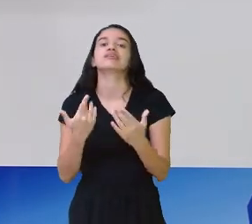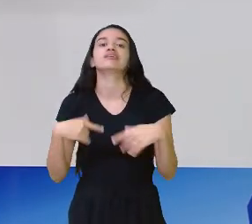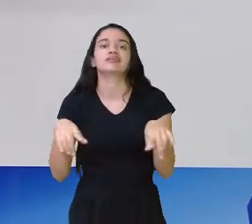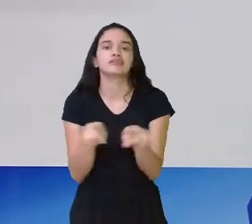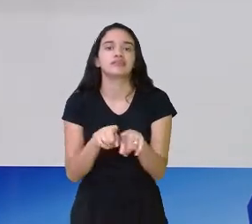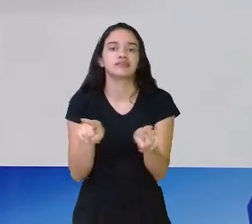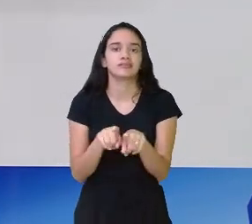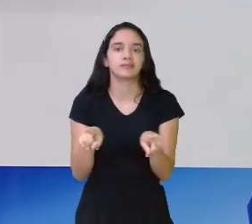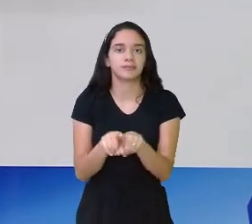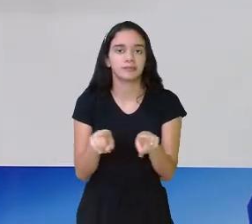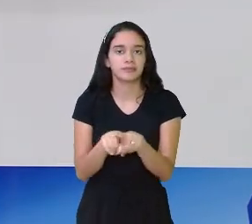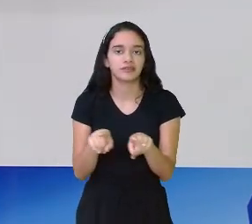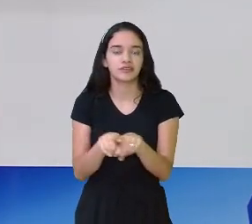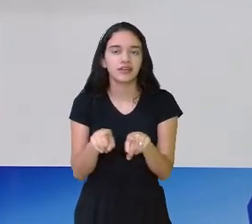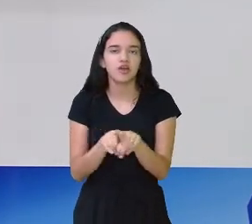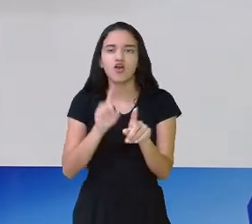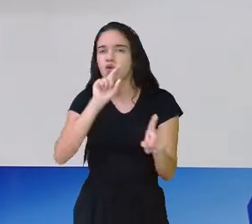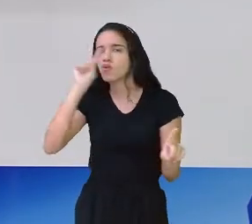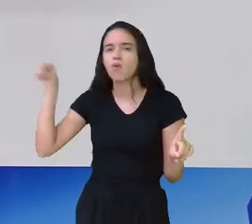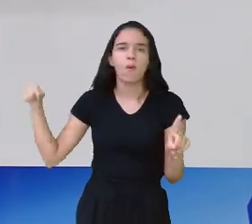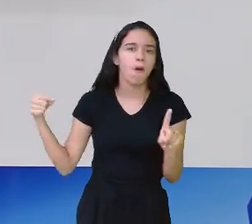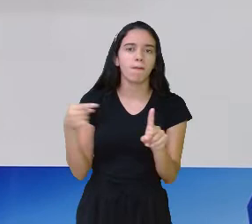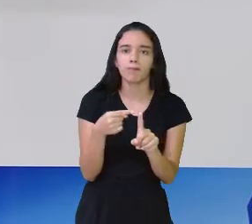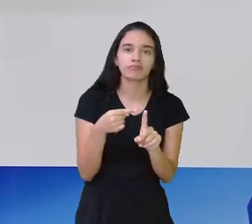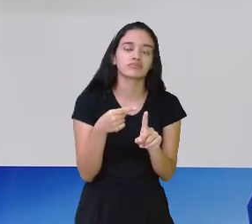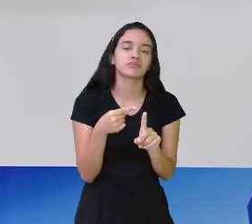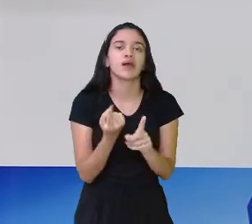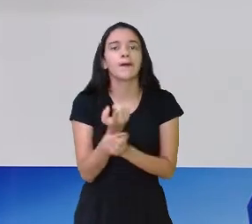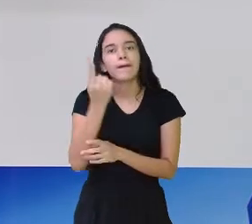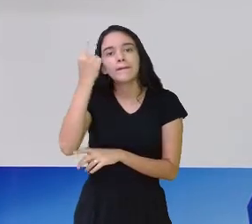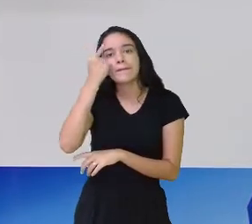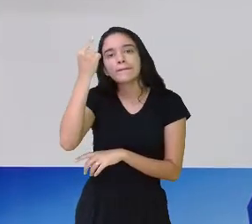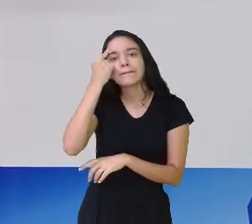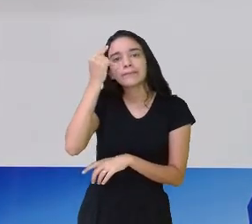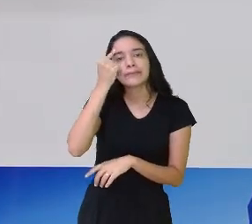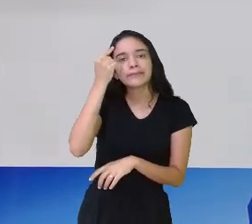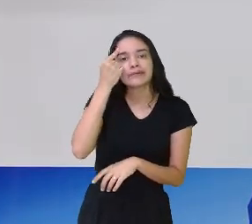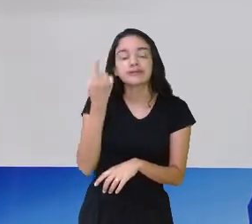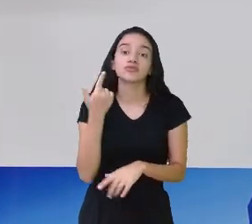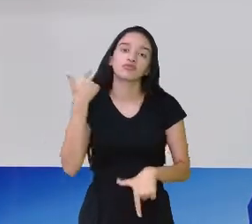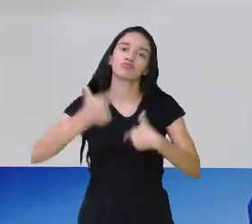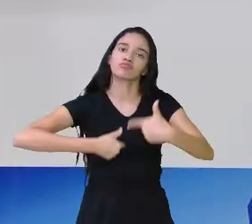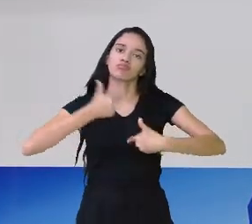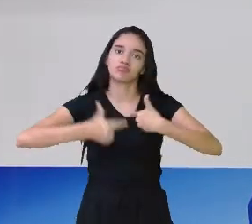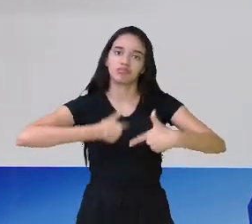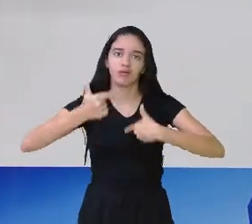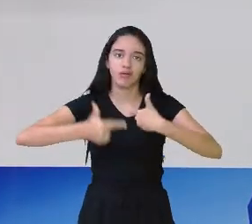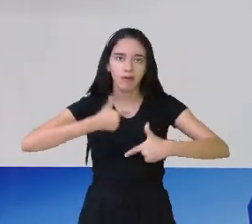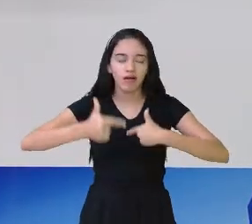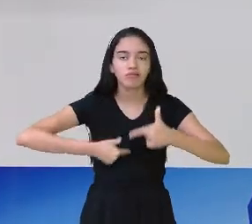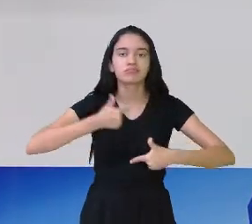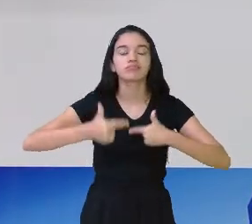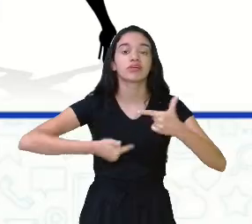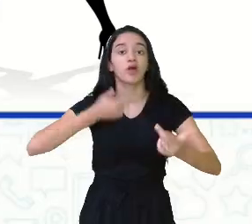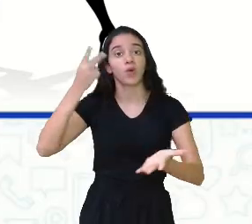atingir aquele objetivo que ele pensou para fazer aquele trabalho artístico. Seguindo aí, né,